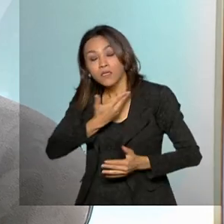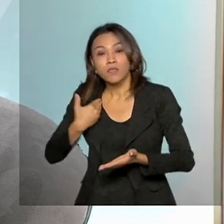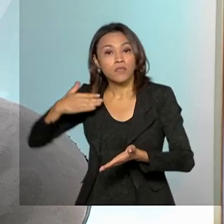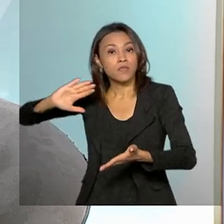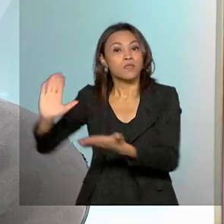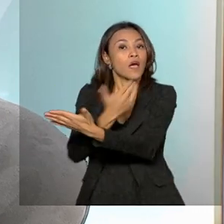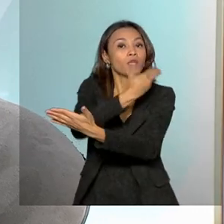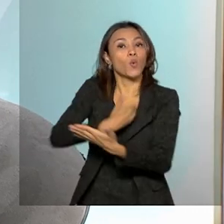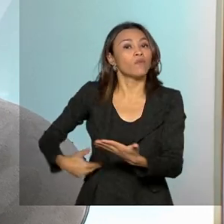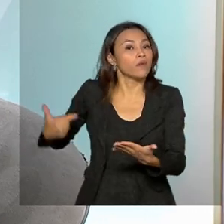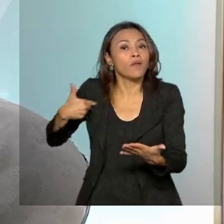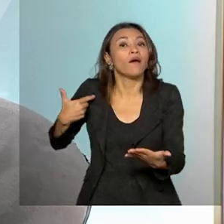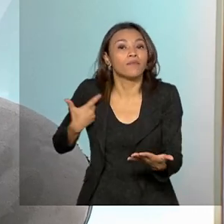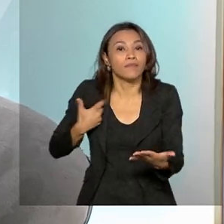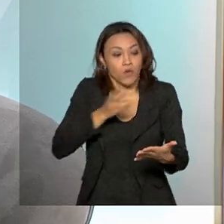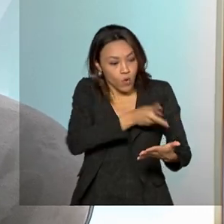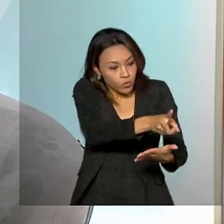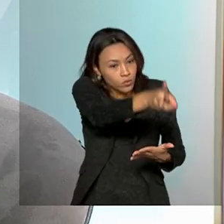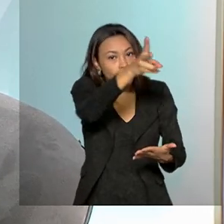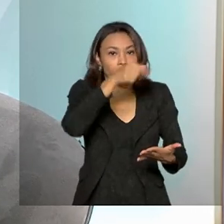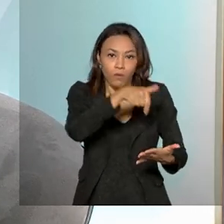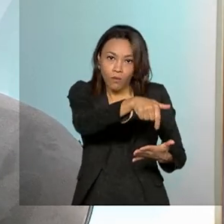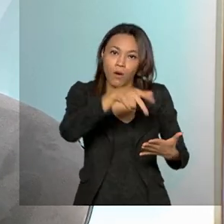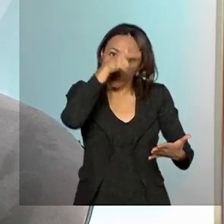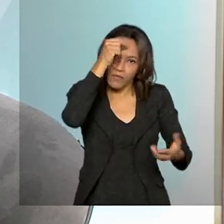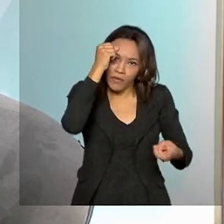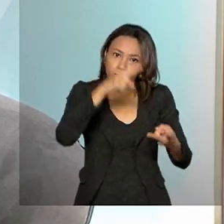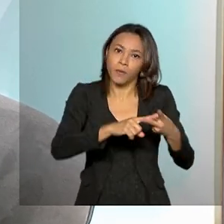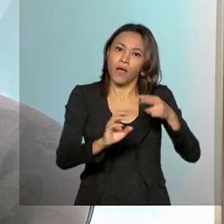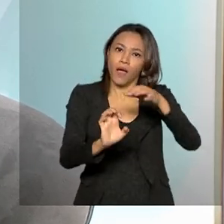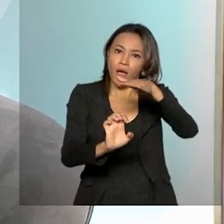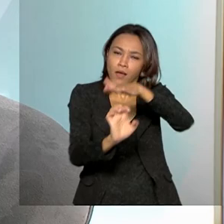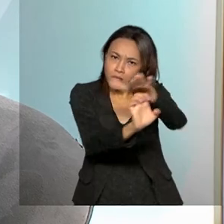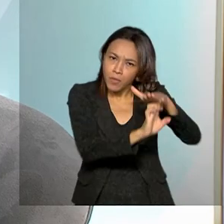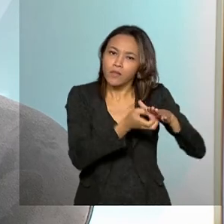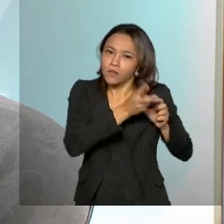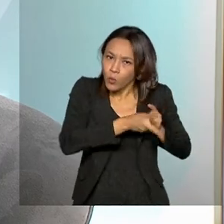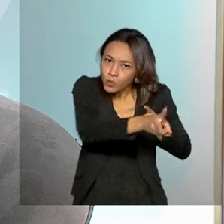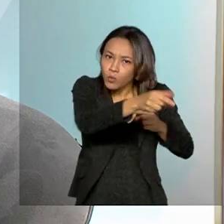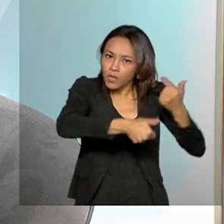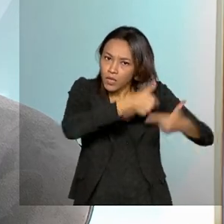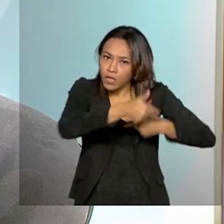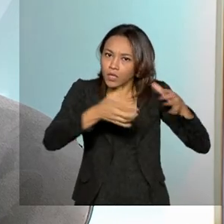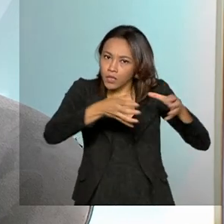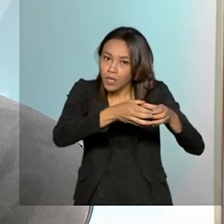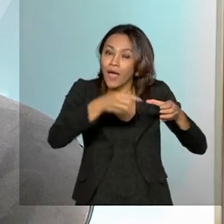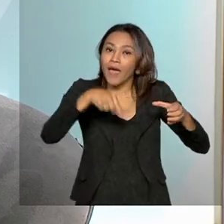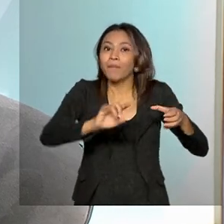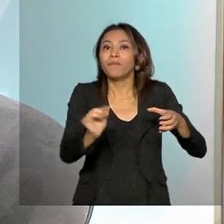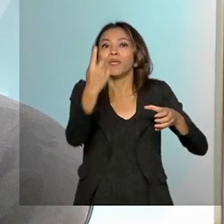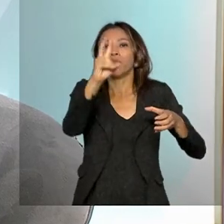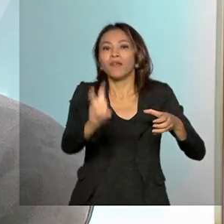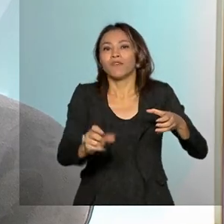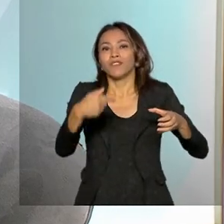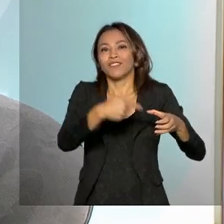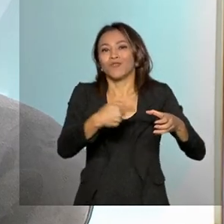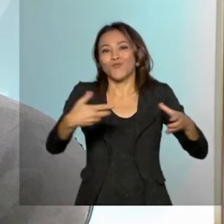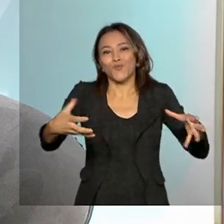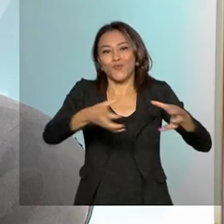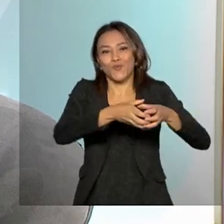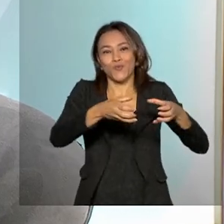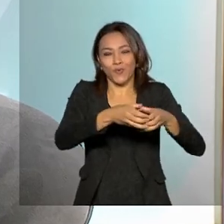os prefeitos continuarão lá. A iniciativa privada continuará lá. Então, é a primeira vez que nós temos um grupo gestor de um grande